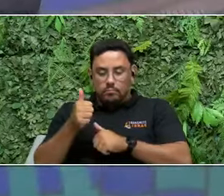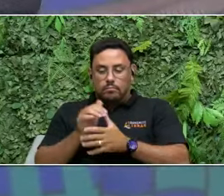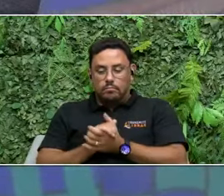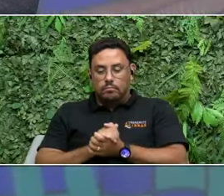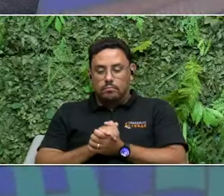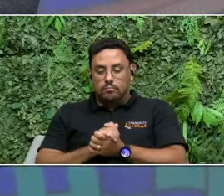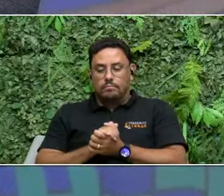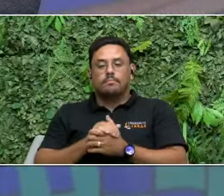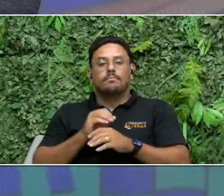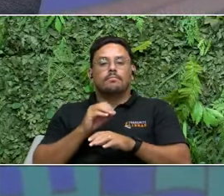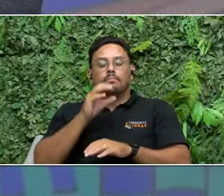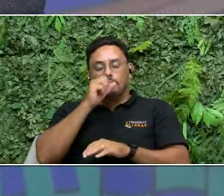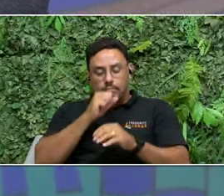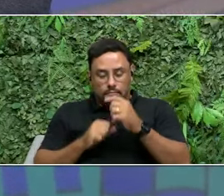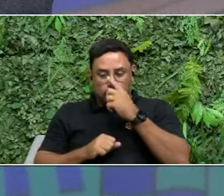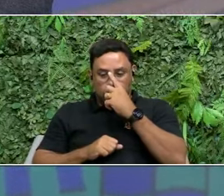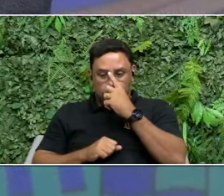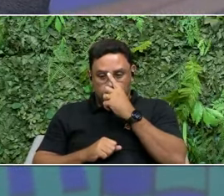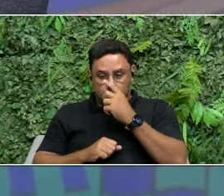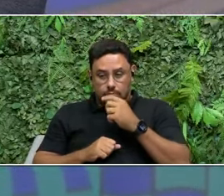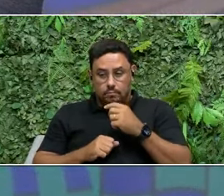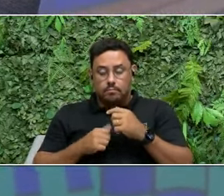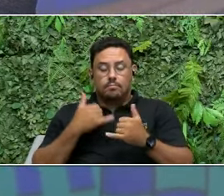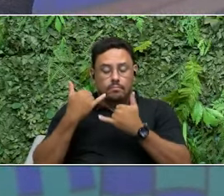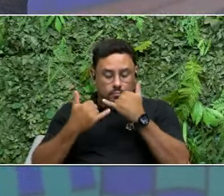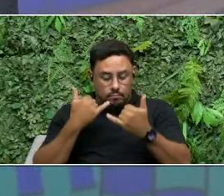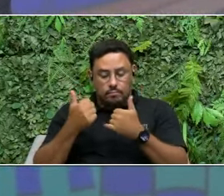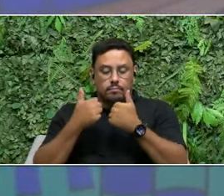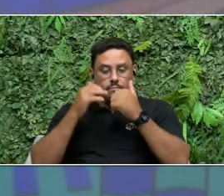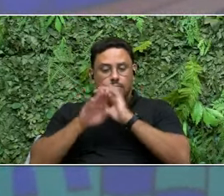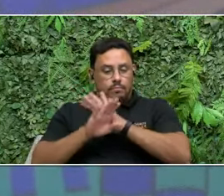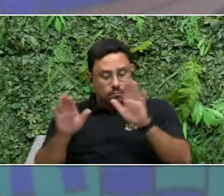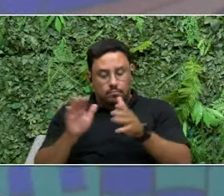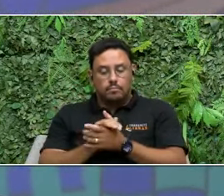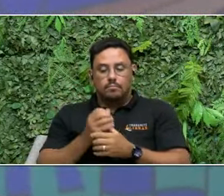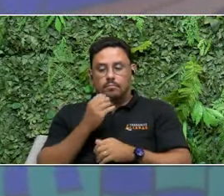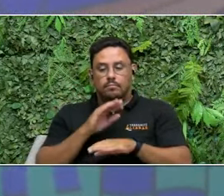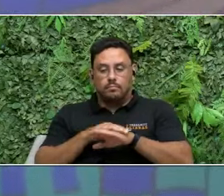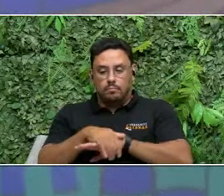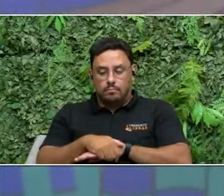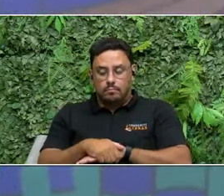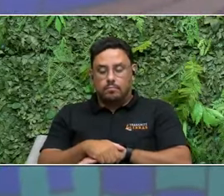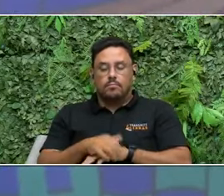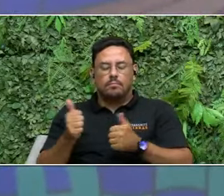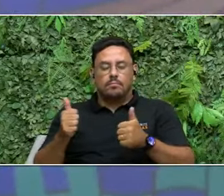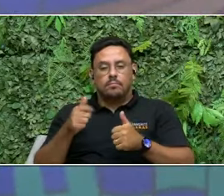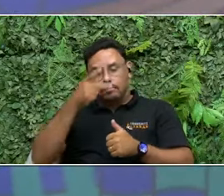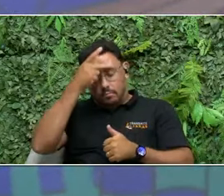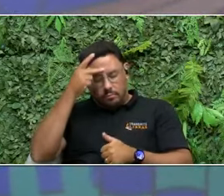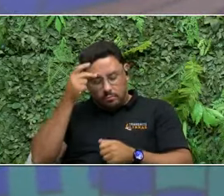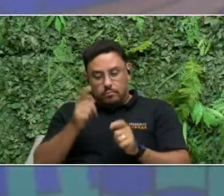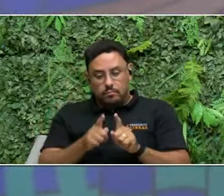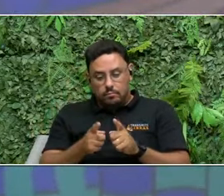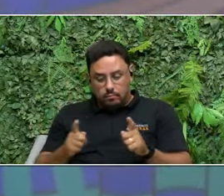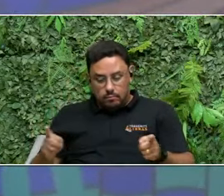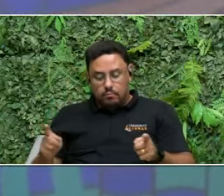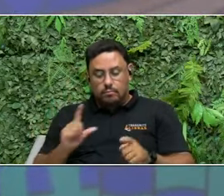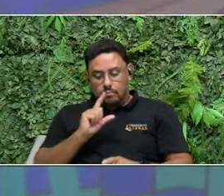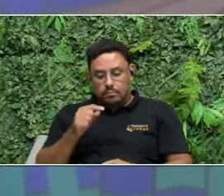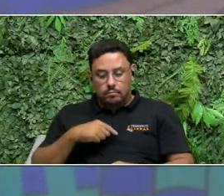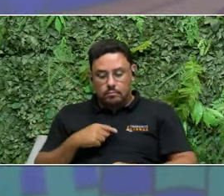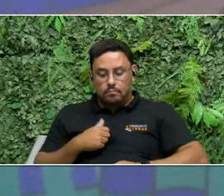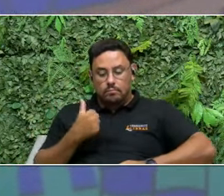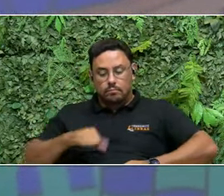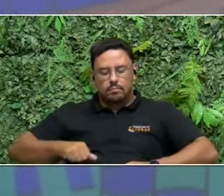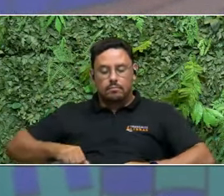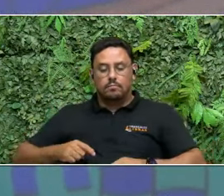de sábado divirta-se boa noite viu Bob ô pessoal do Espetinho que fica aqui na saída deixa um